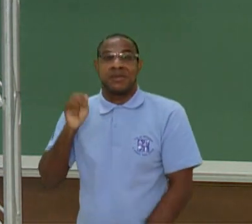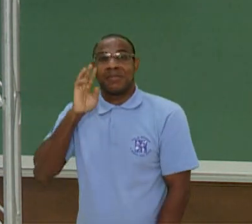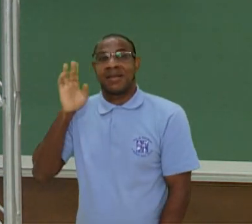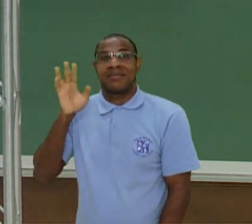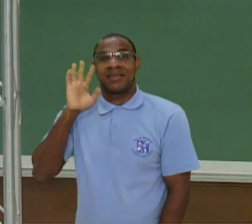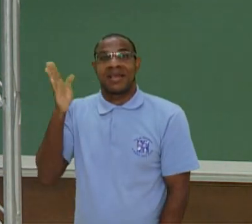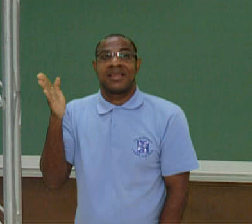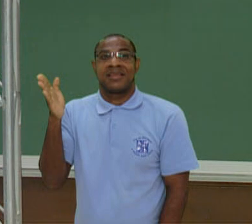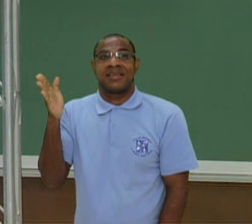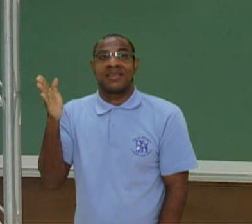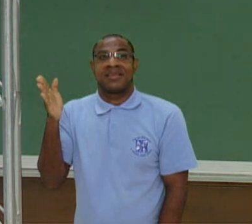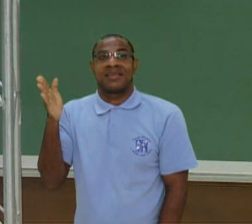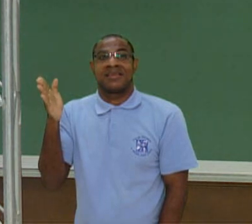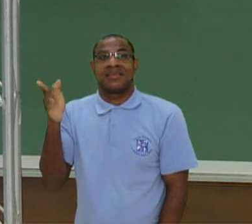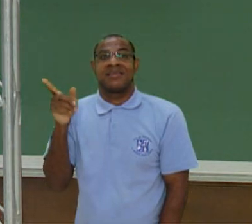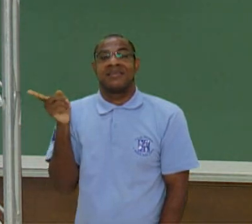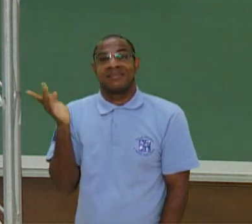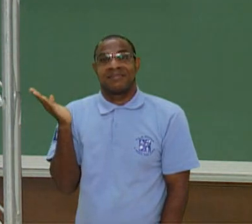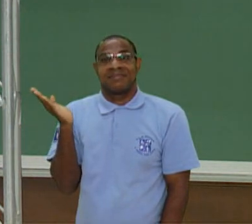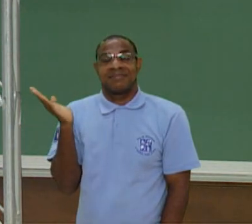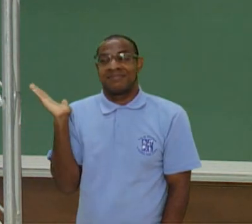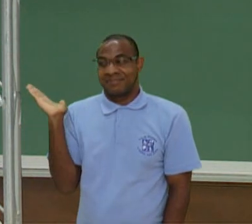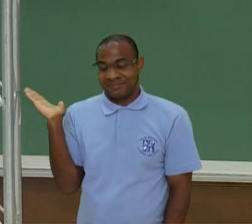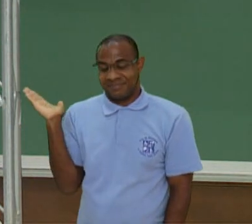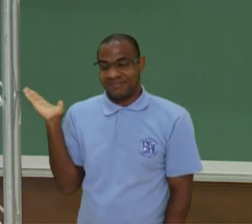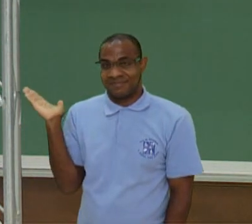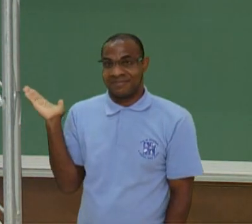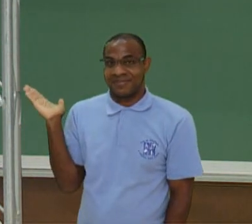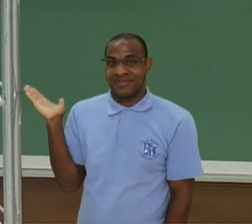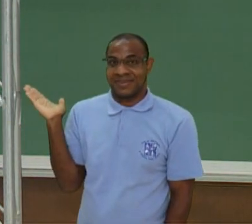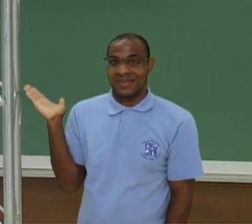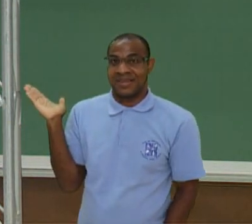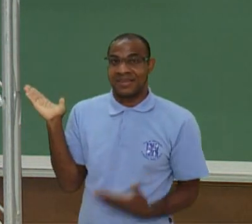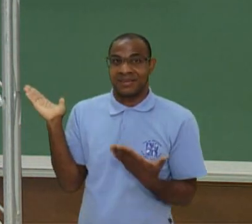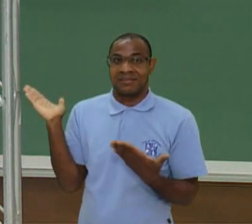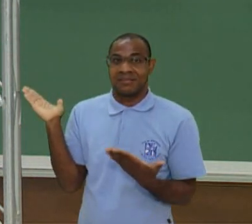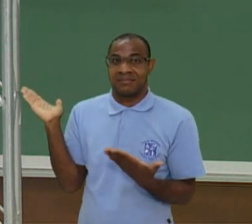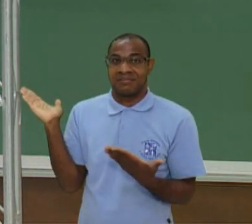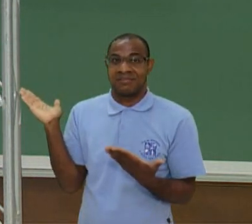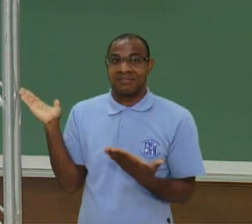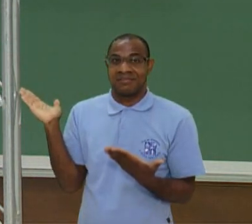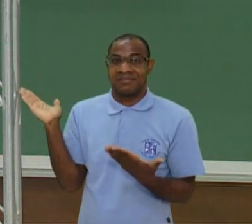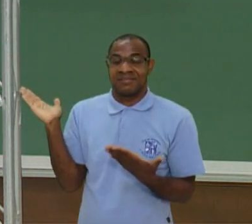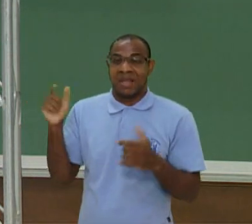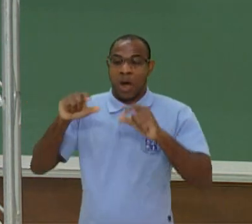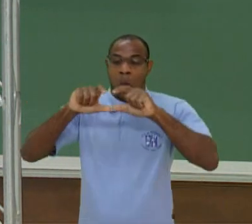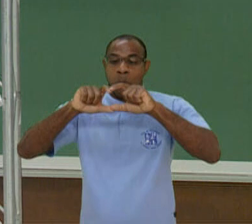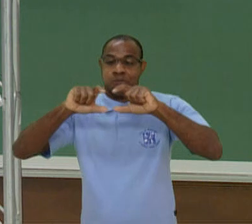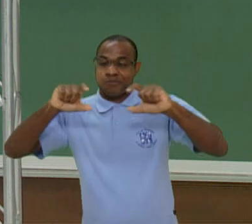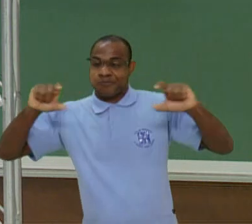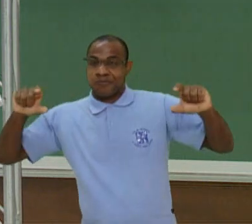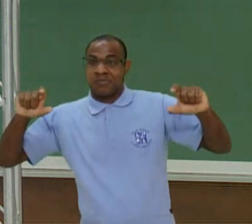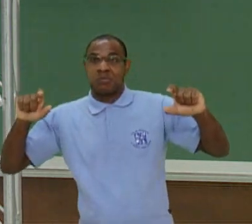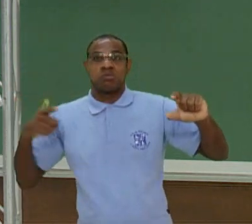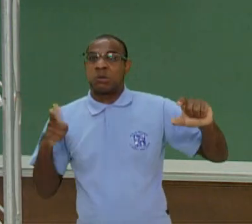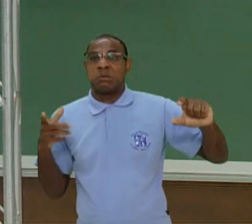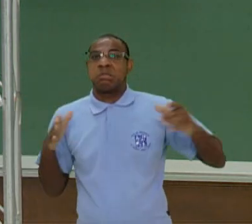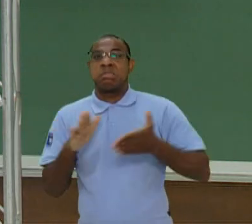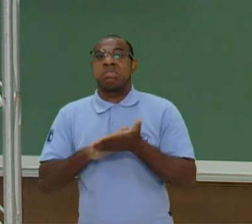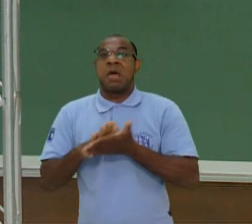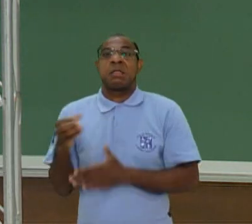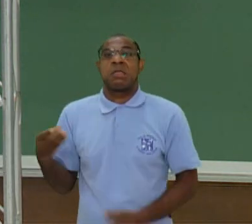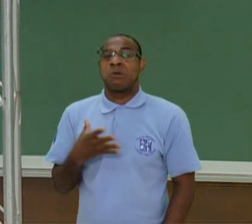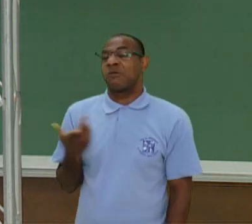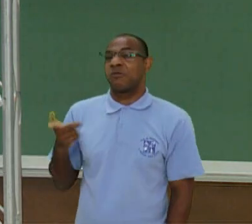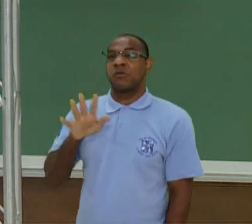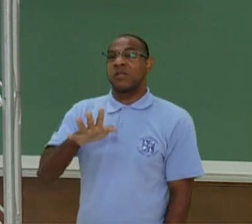Então aqui, apesar de ser volumosa, não tem nada novo. E você vai perceber que é bem tranquilo isso, tá? Então